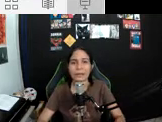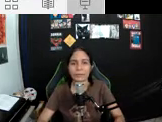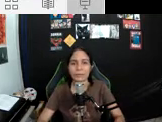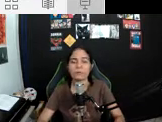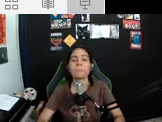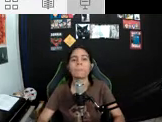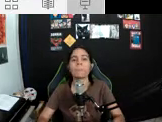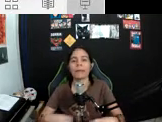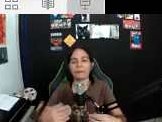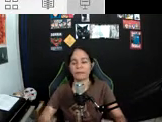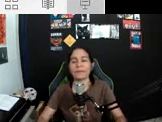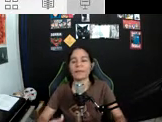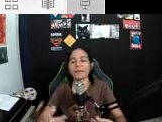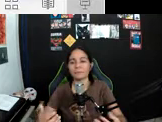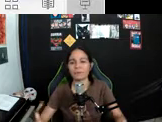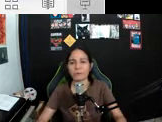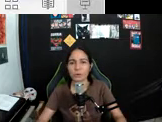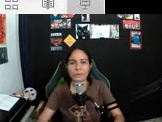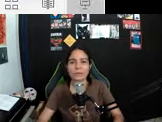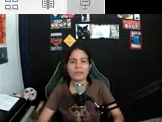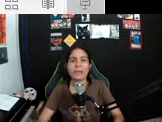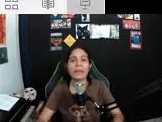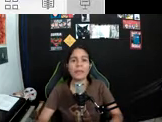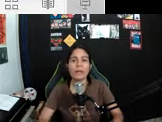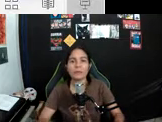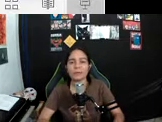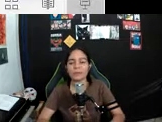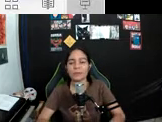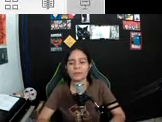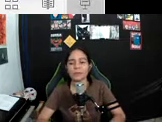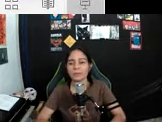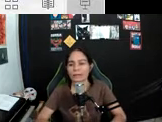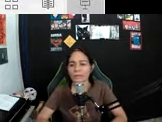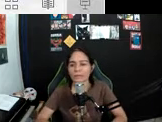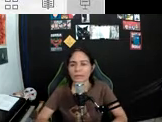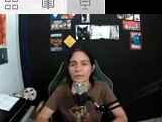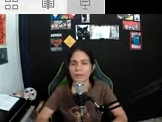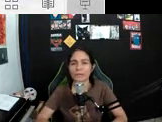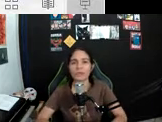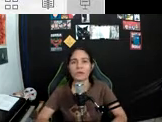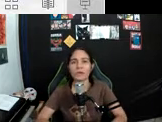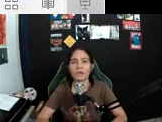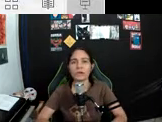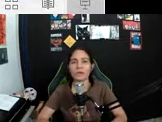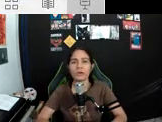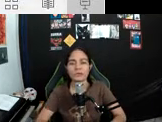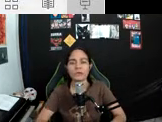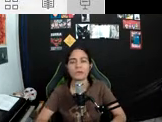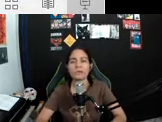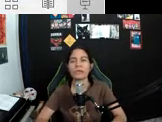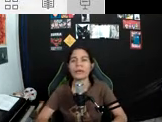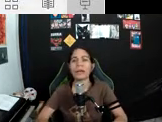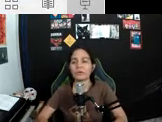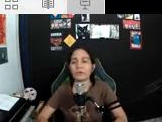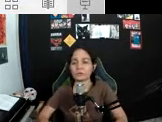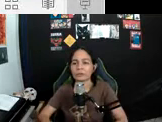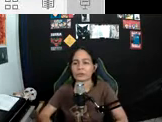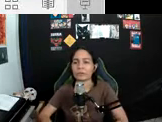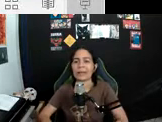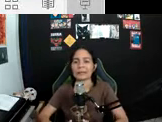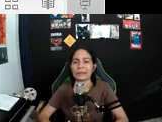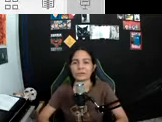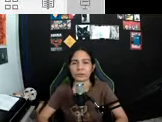é que a gente está vendo? Cada vez mais pessoas não seguindo mais as orientações de isolamento social,